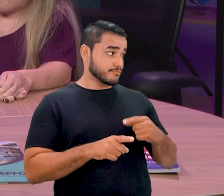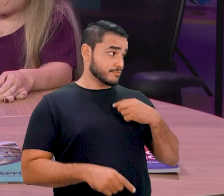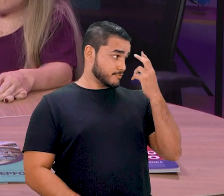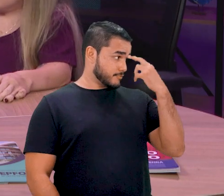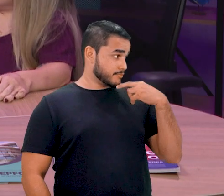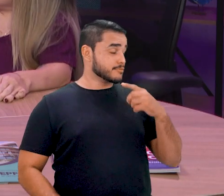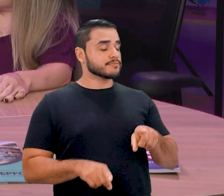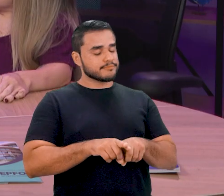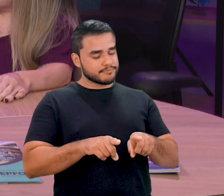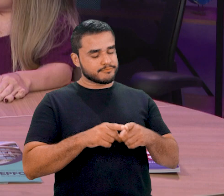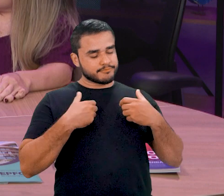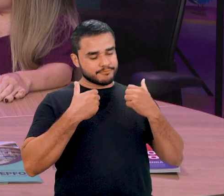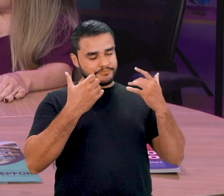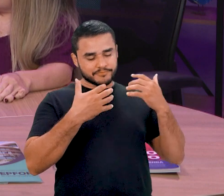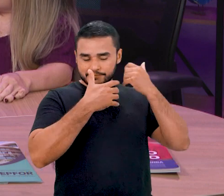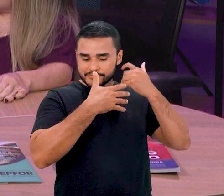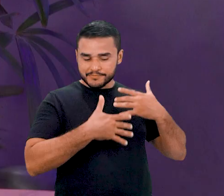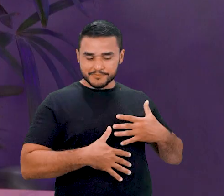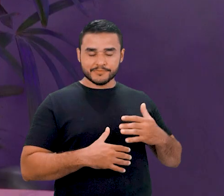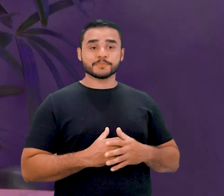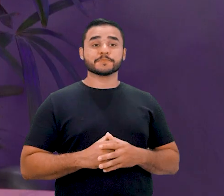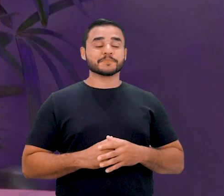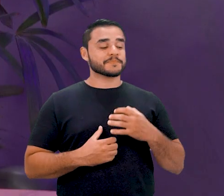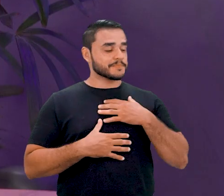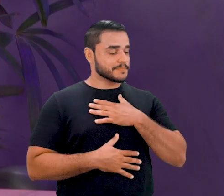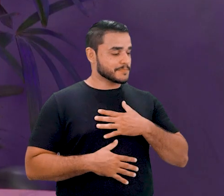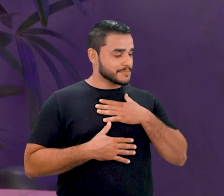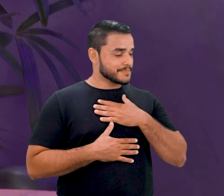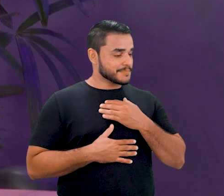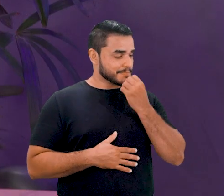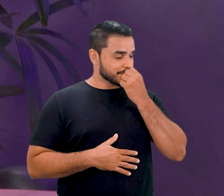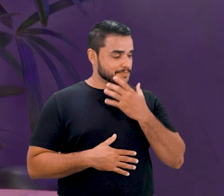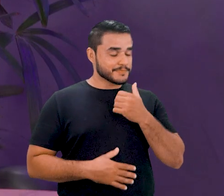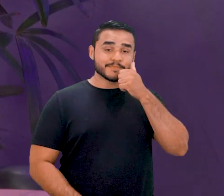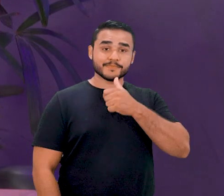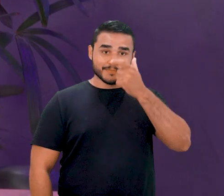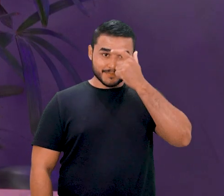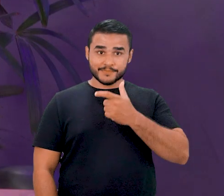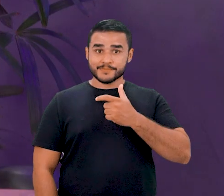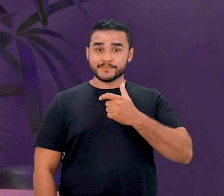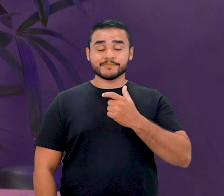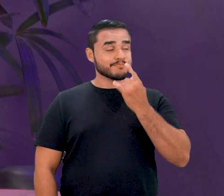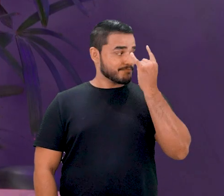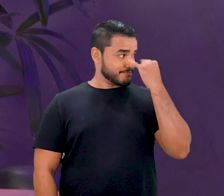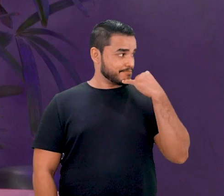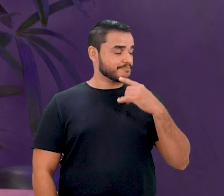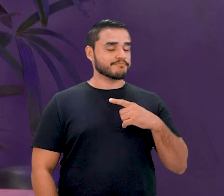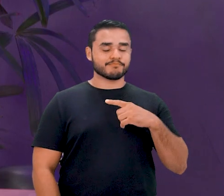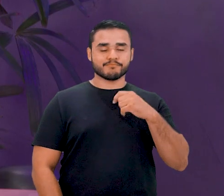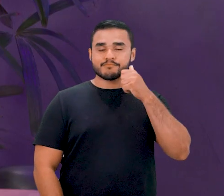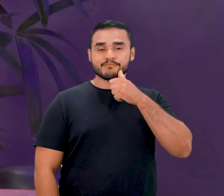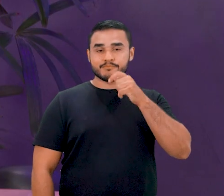autodescreve. Exatamente. Bom, é um prazer estar aqui hoje. Eu sou uma mulher cega, de pele parda, tenho